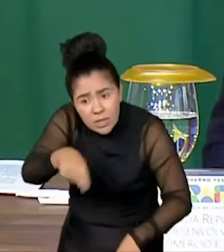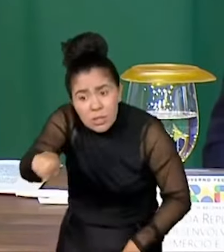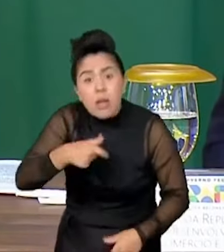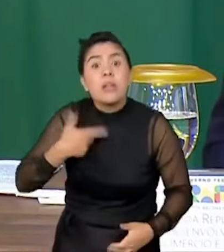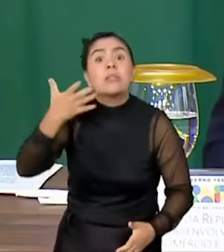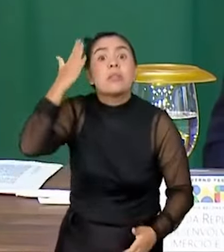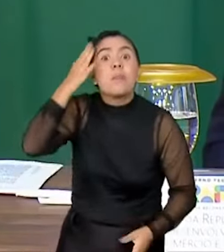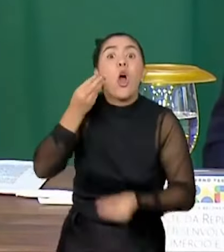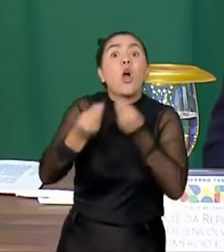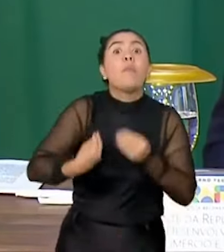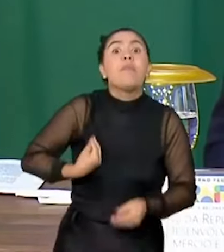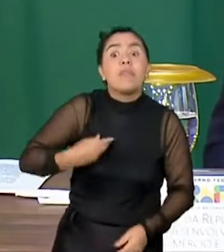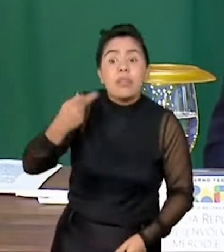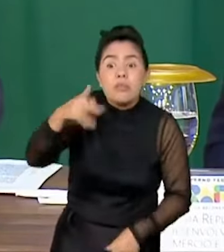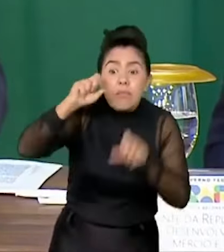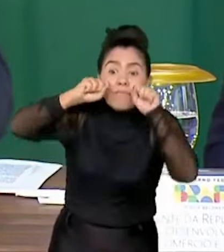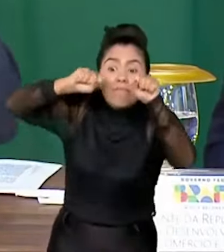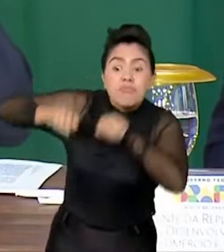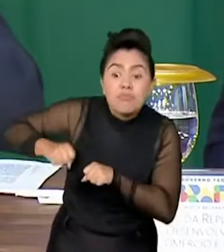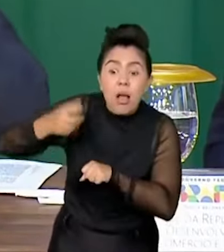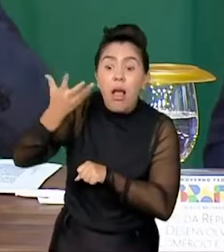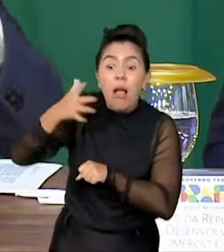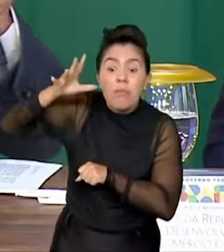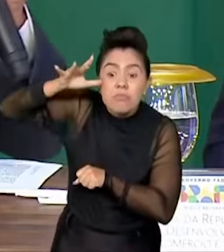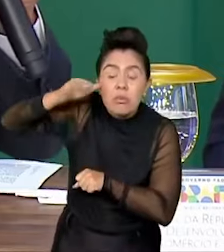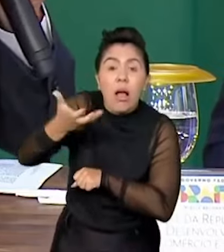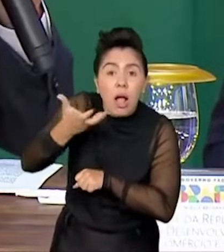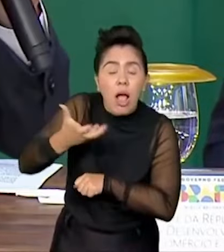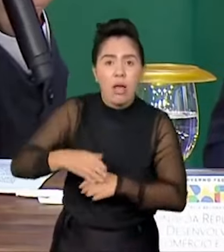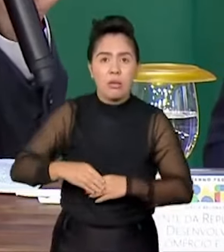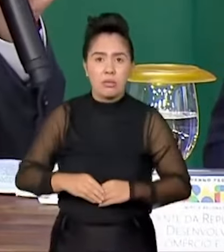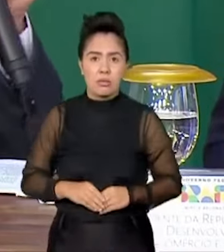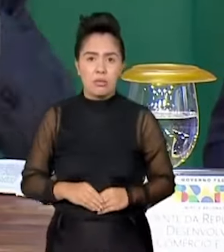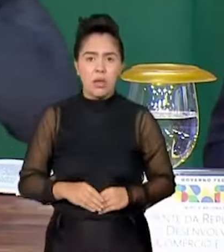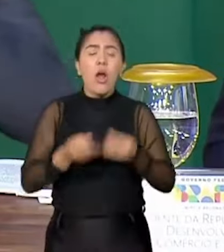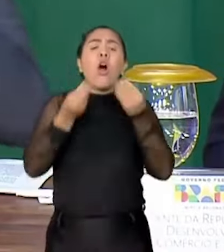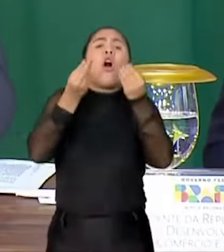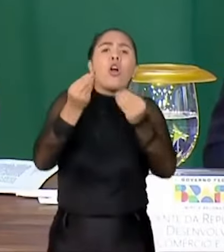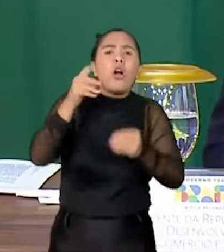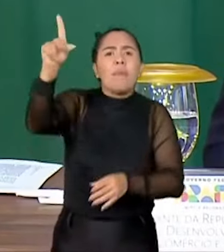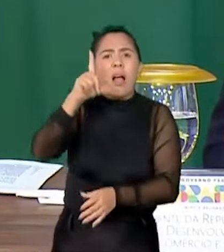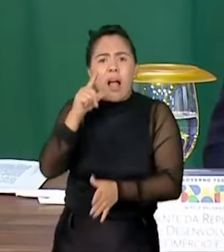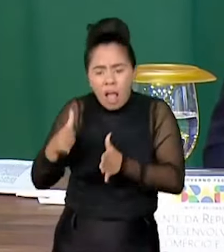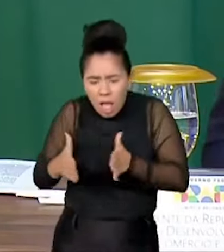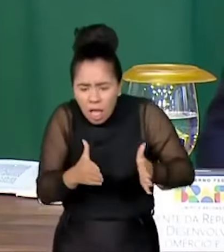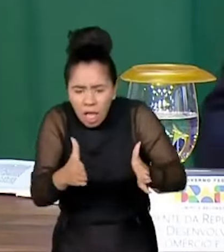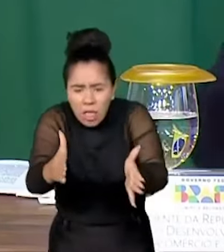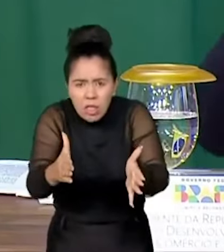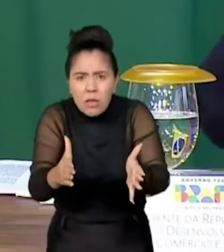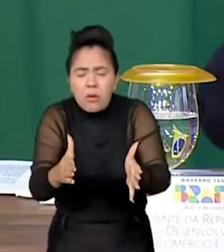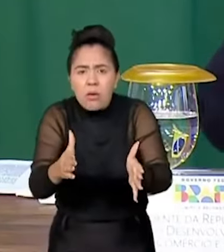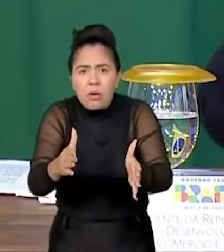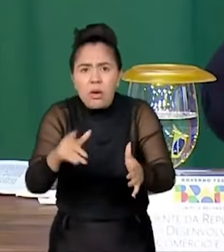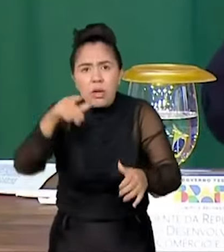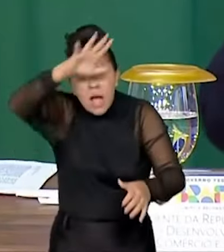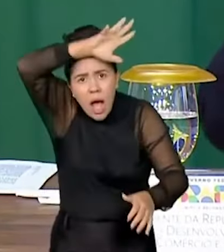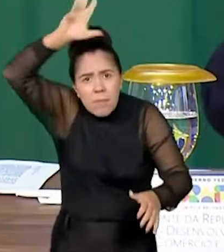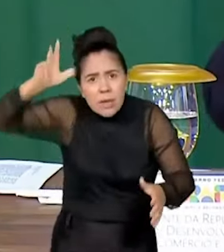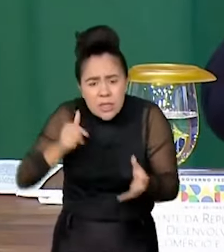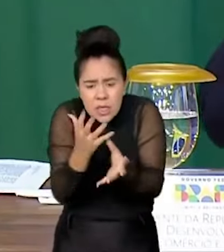vivem. Sabe, como é que na nossa cabeça imagina o Rio Amazonas vazio? O cara não ter água para